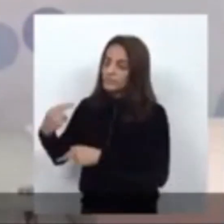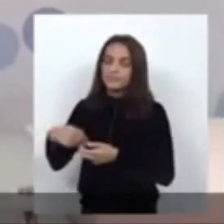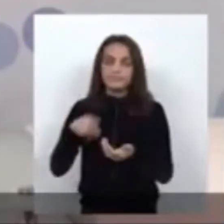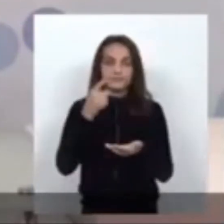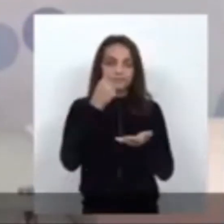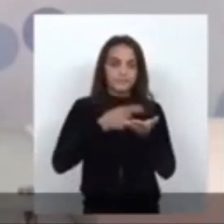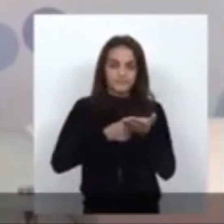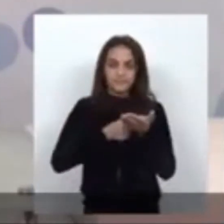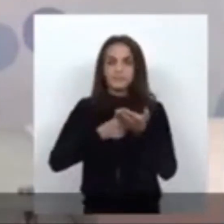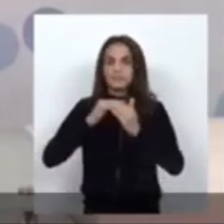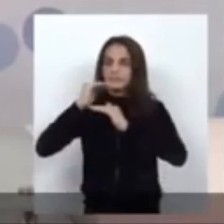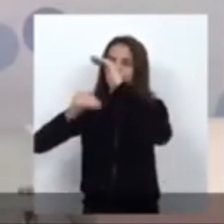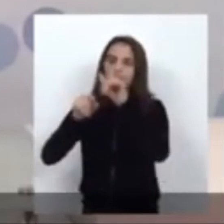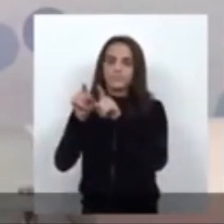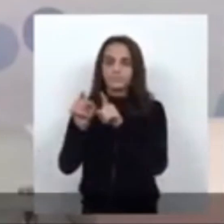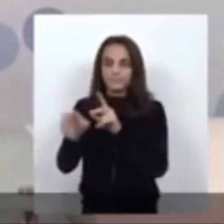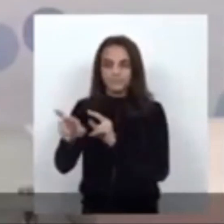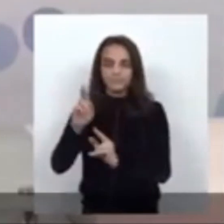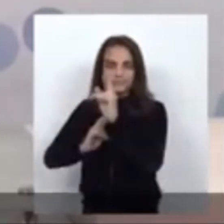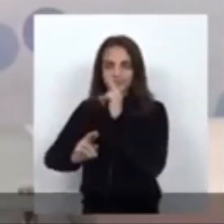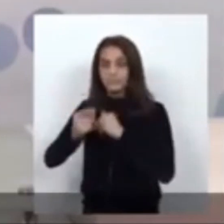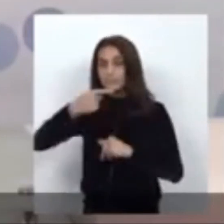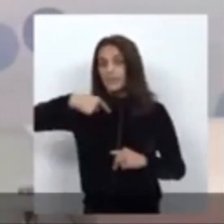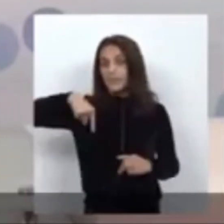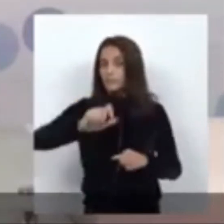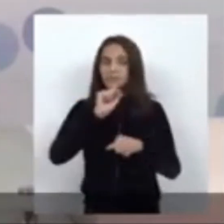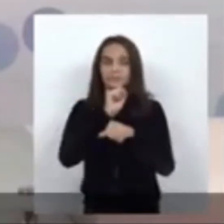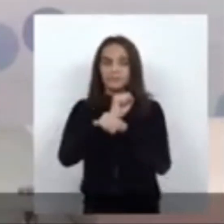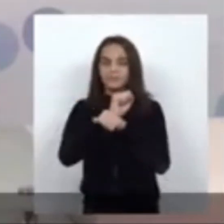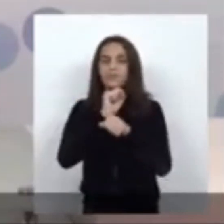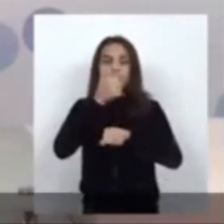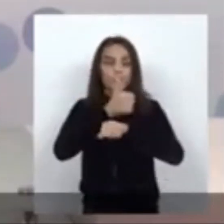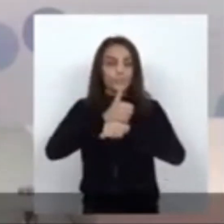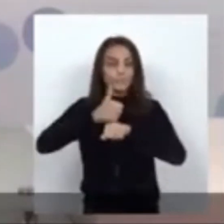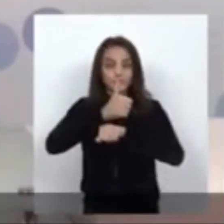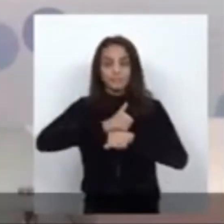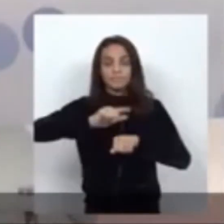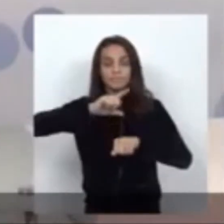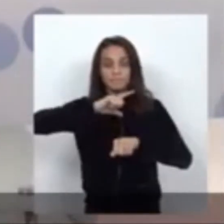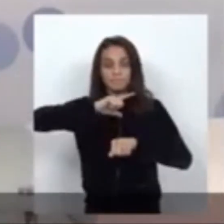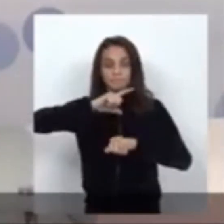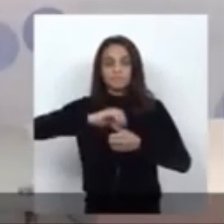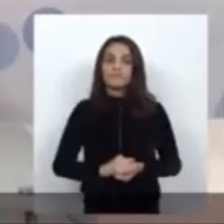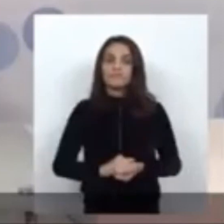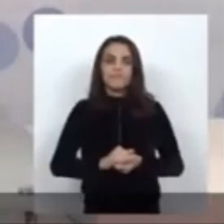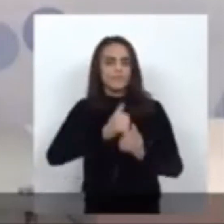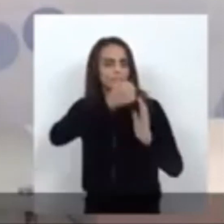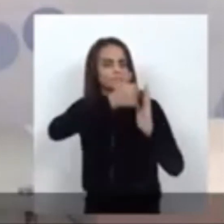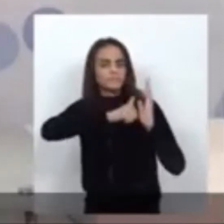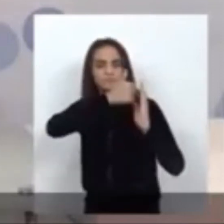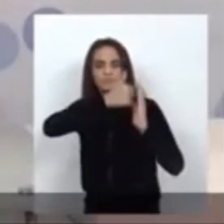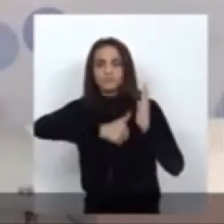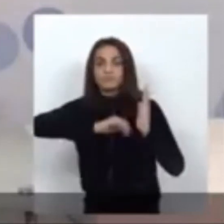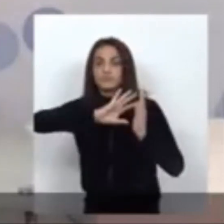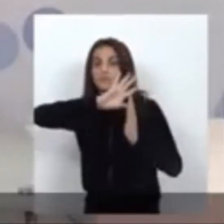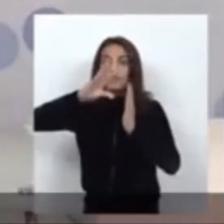com o processo e com o resultado, nós esperamos que os profissionais sejam avaliados em todo o